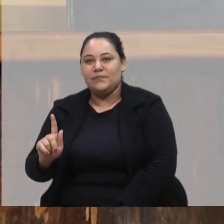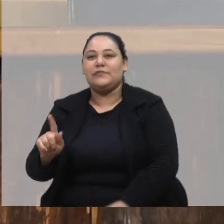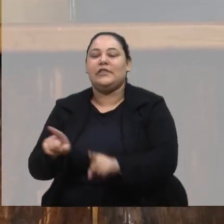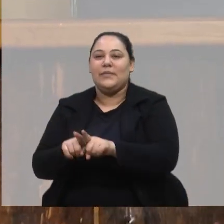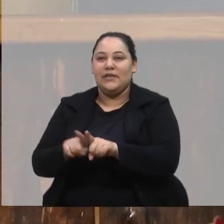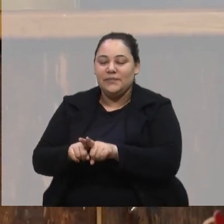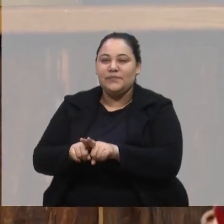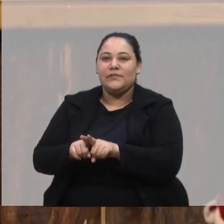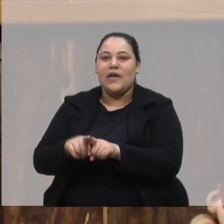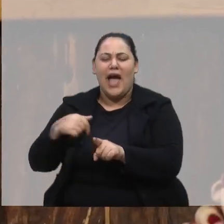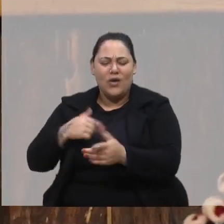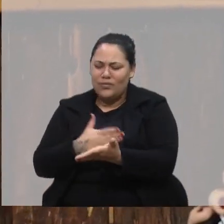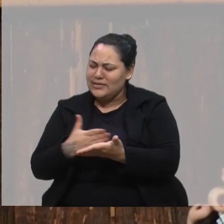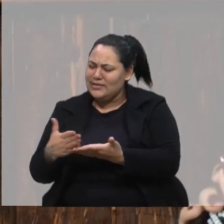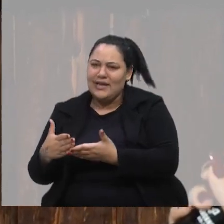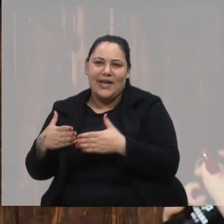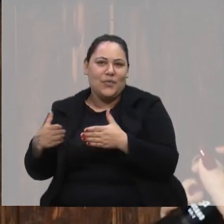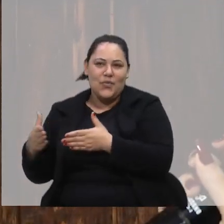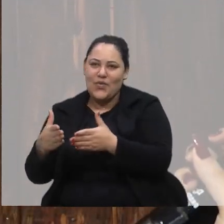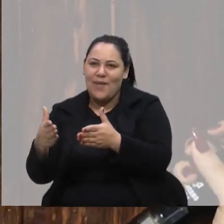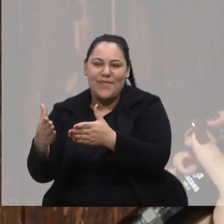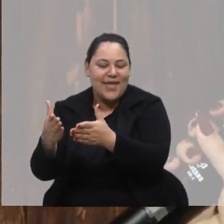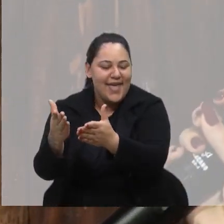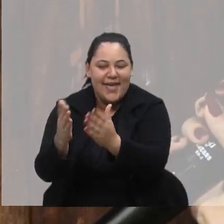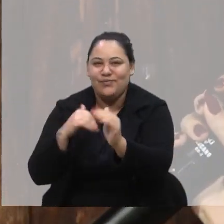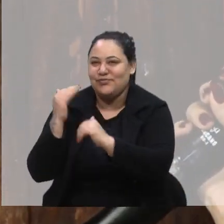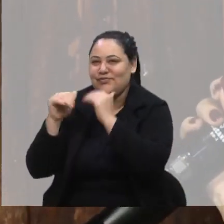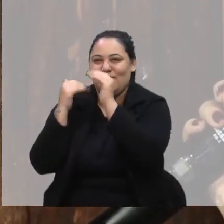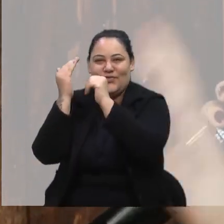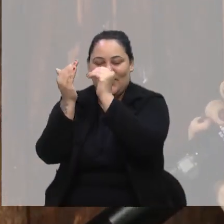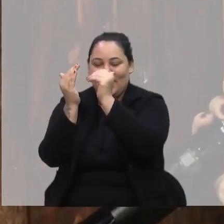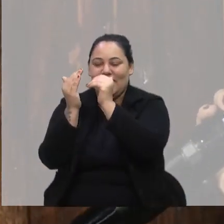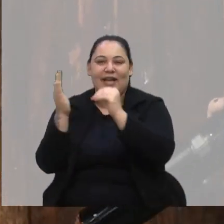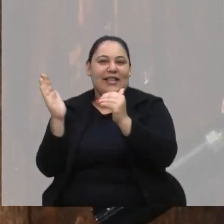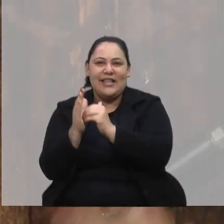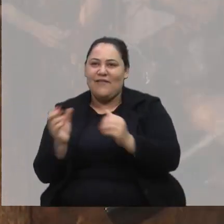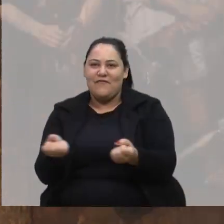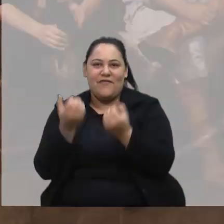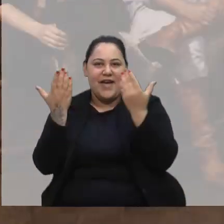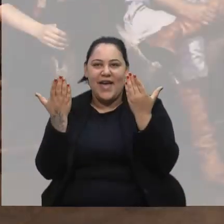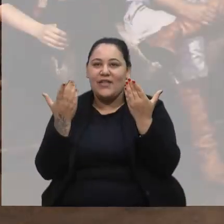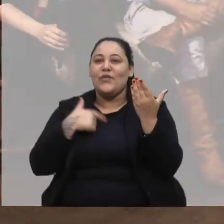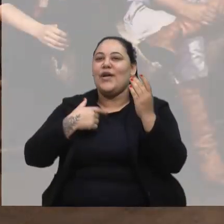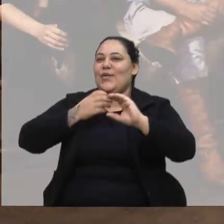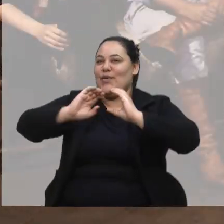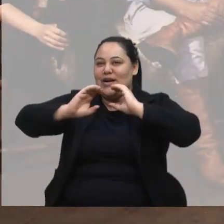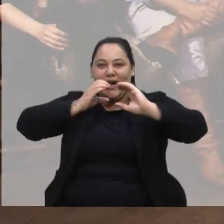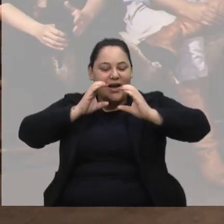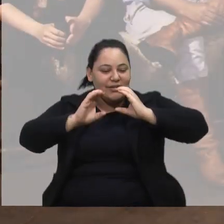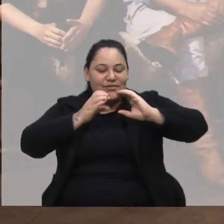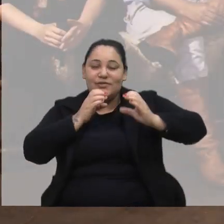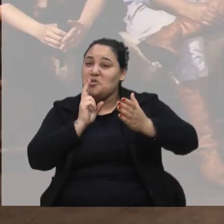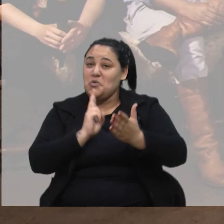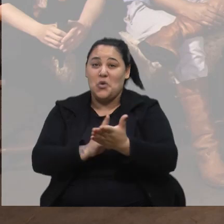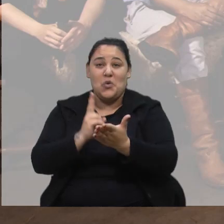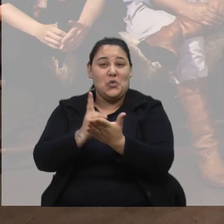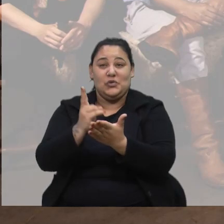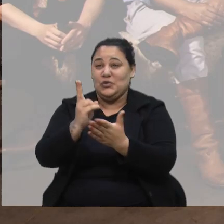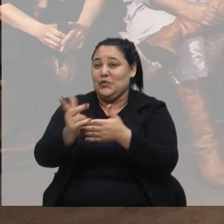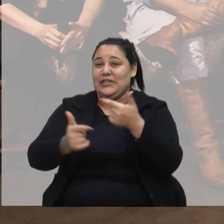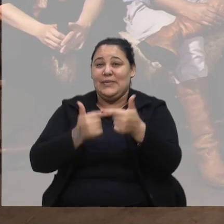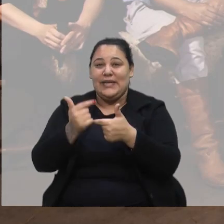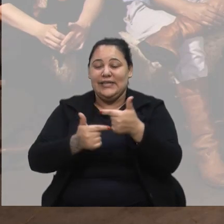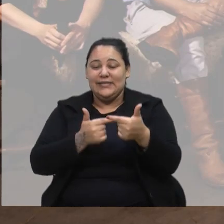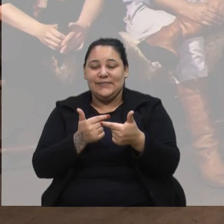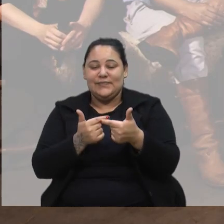minha trajetória em rodeio e festival. E até hoje, assim, tô cantando e continuo, né? Daí,